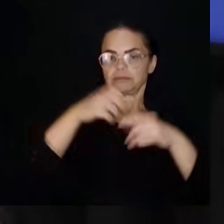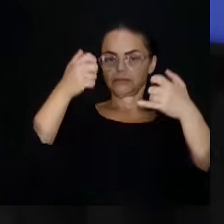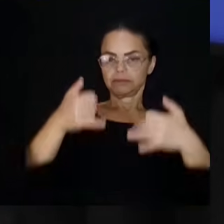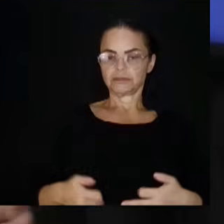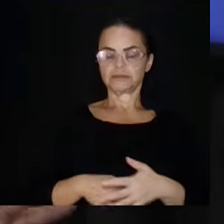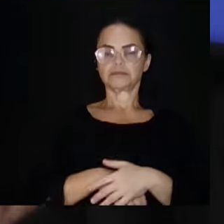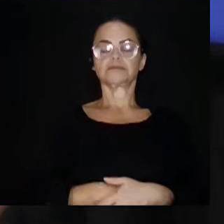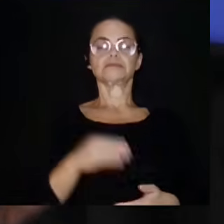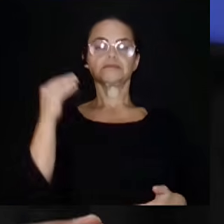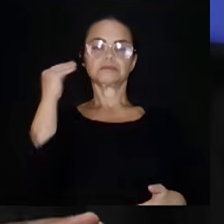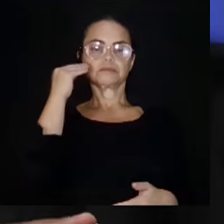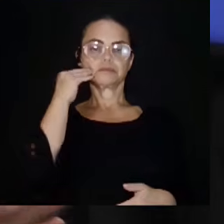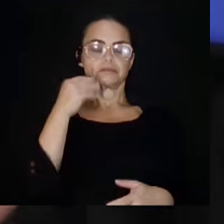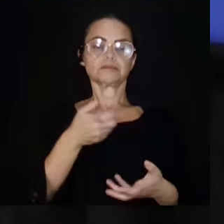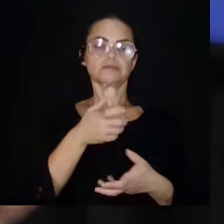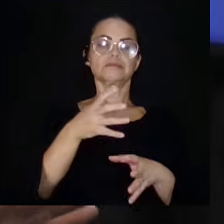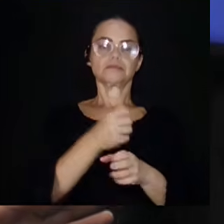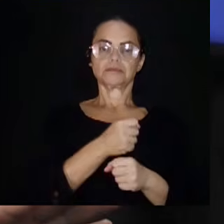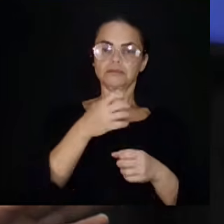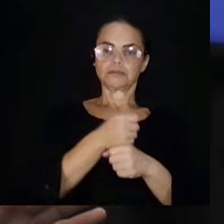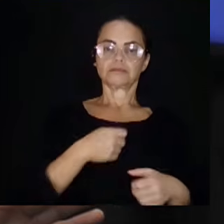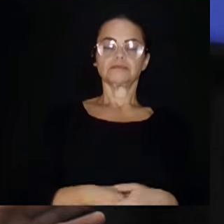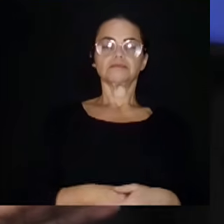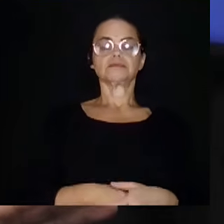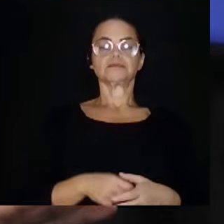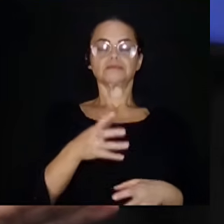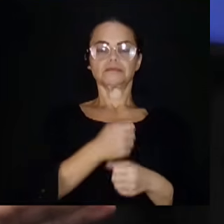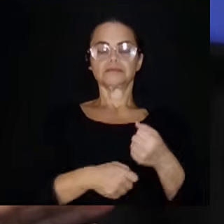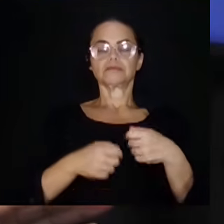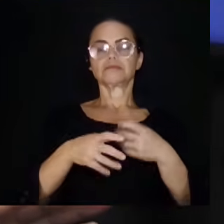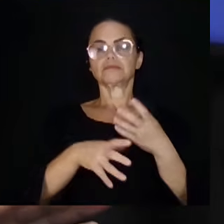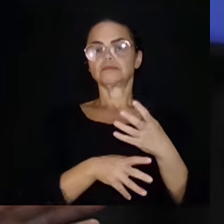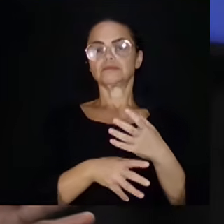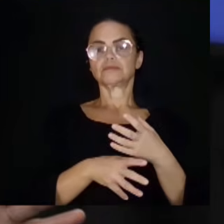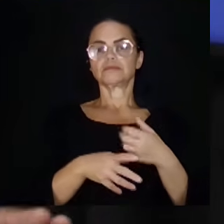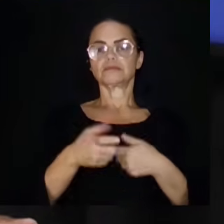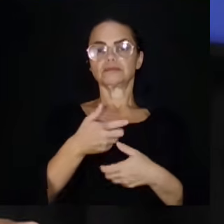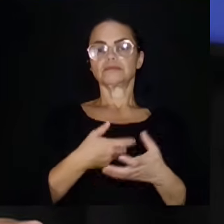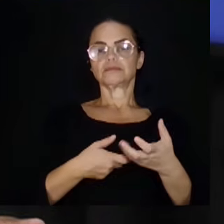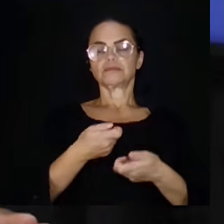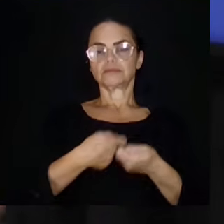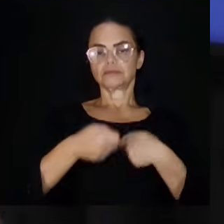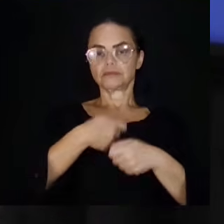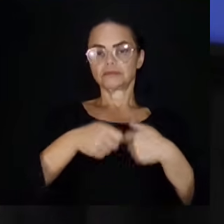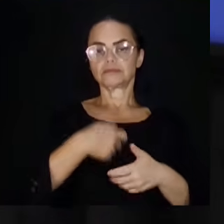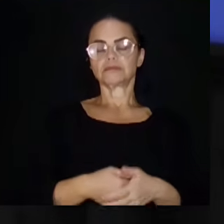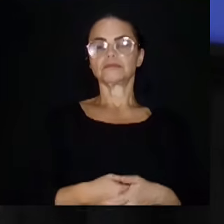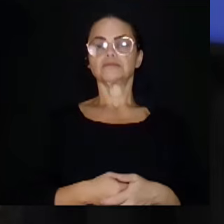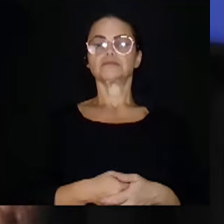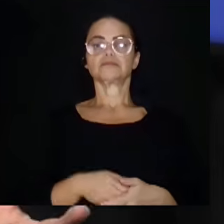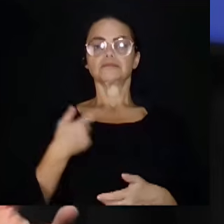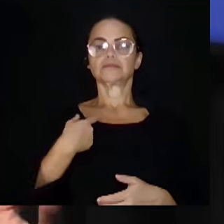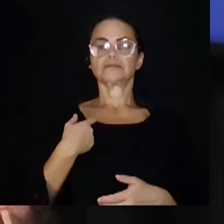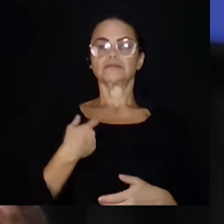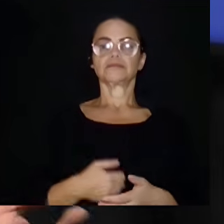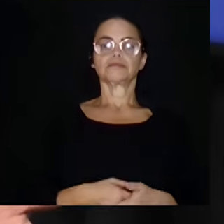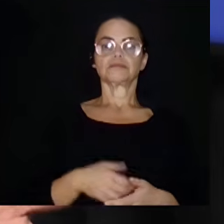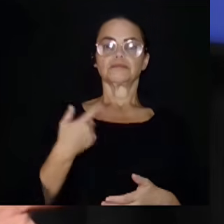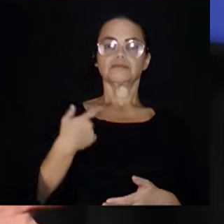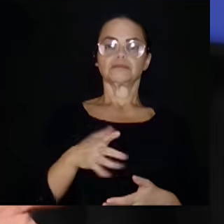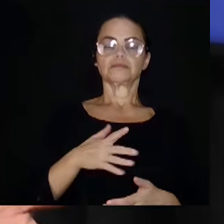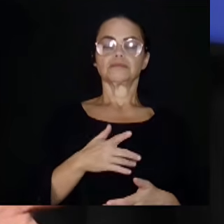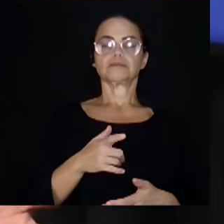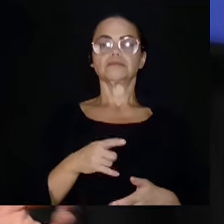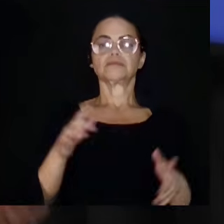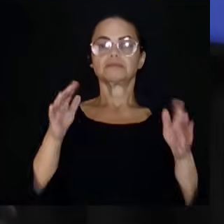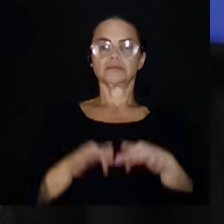contabilidade, enfermagem, serviço social, e não era o momento, né? E as condições para você finalizar esses cursos não